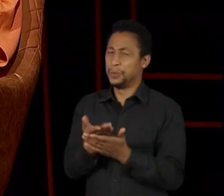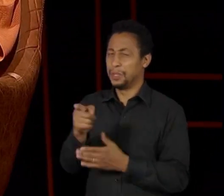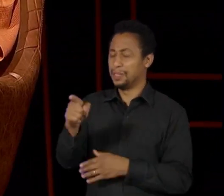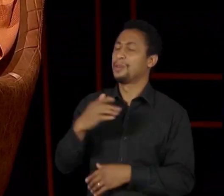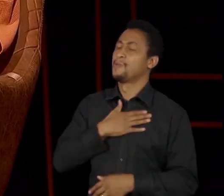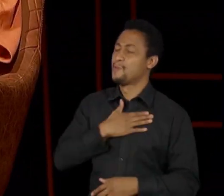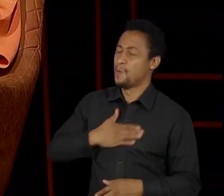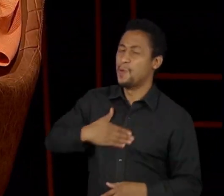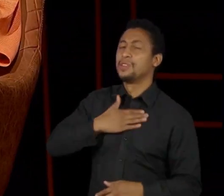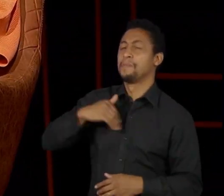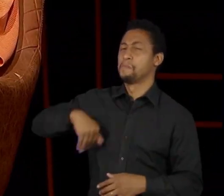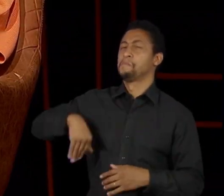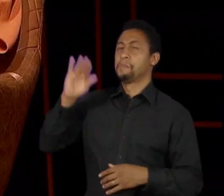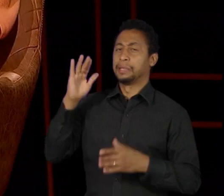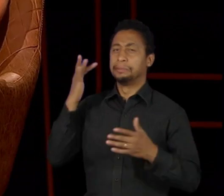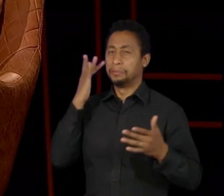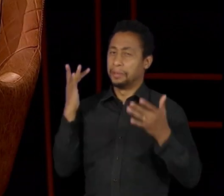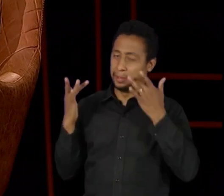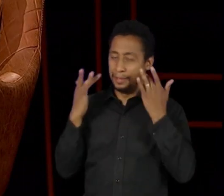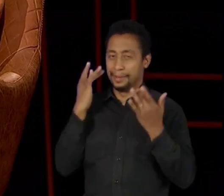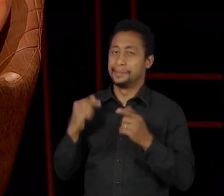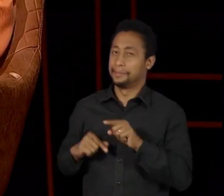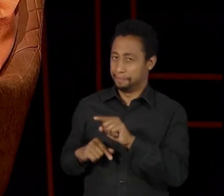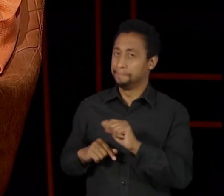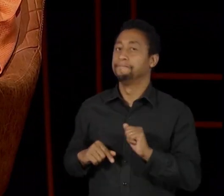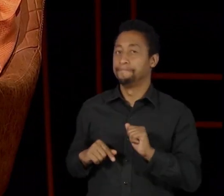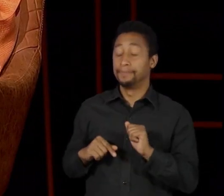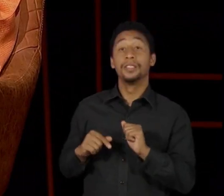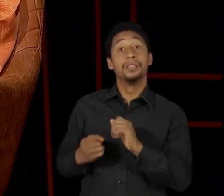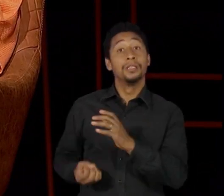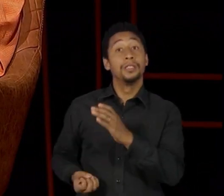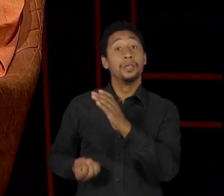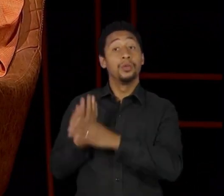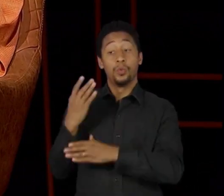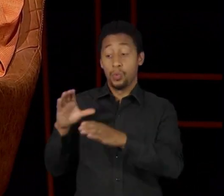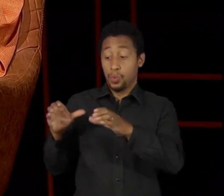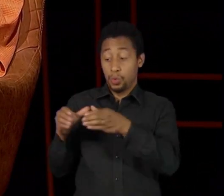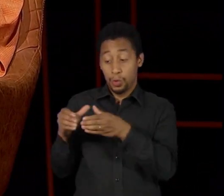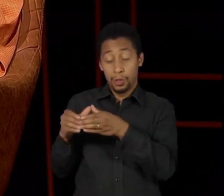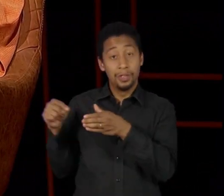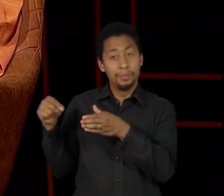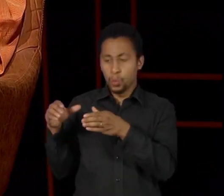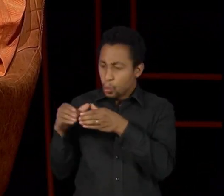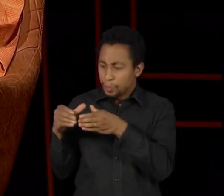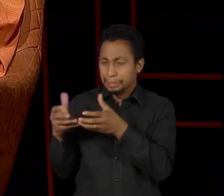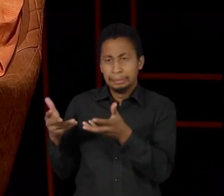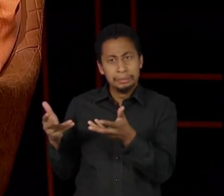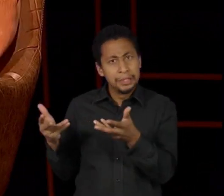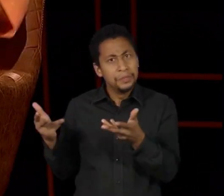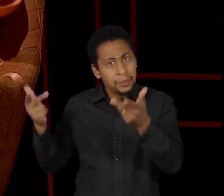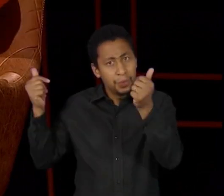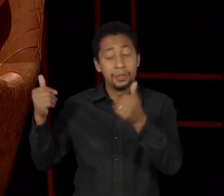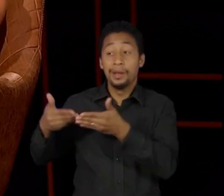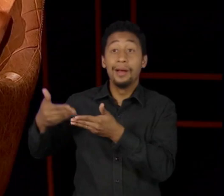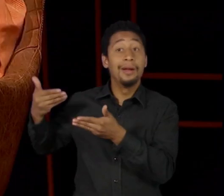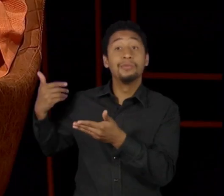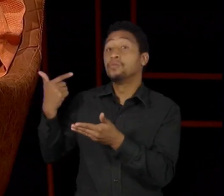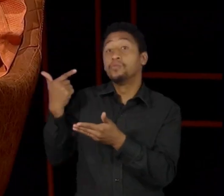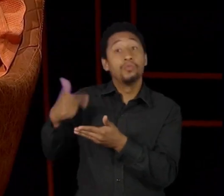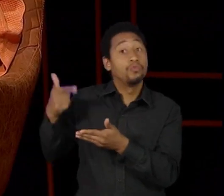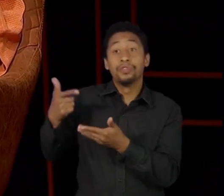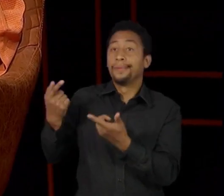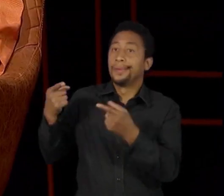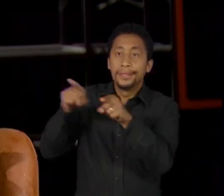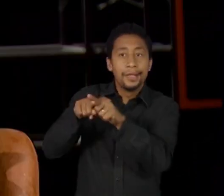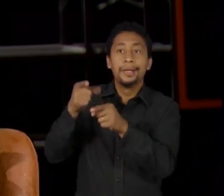teatro. Ele é um ator de teatro. E ele criou essa companhia, que era uma coisa fantástica, cara. Naquela época que não tinha patrocínio, ele nunca